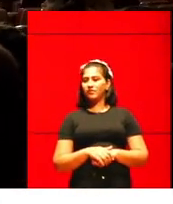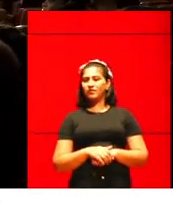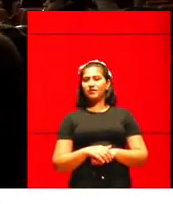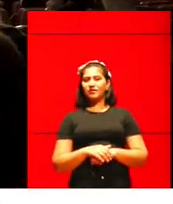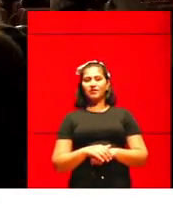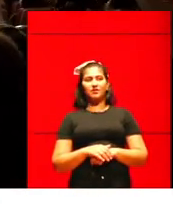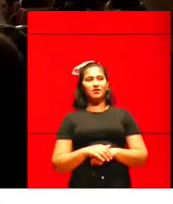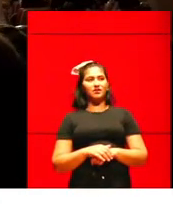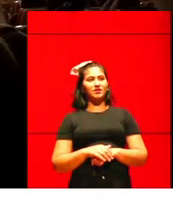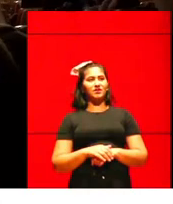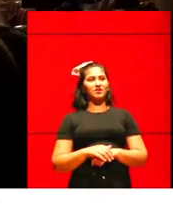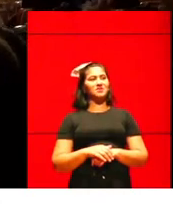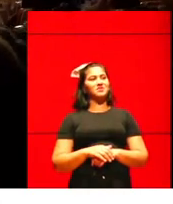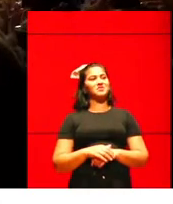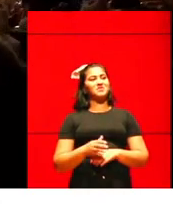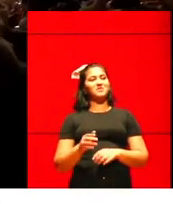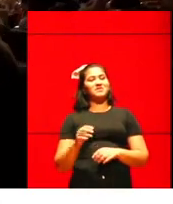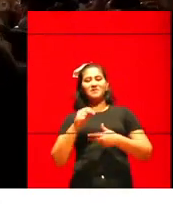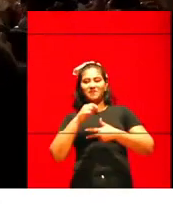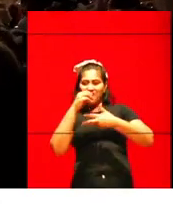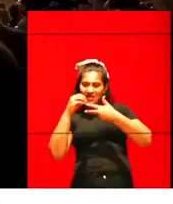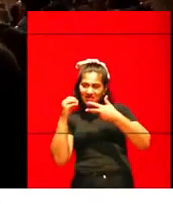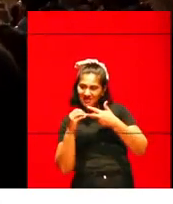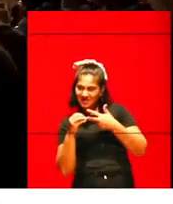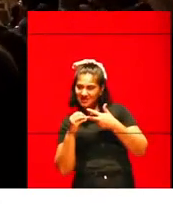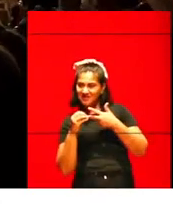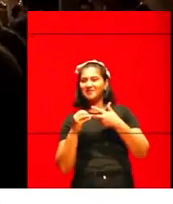1, 2, 3, vem ele!